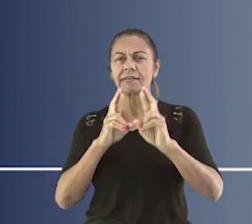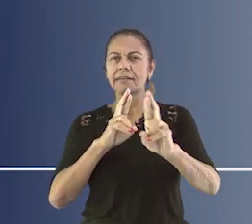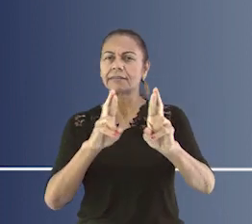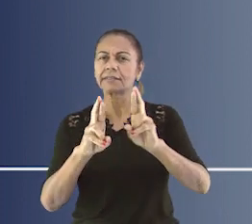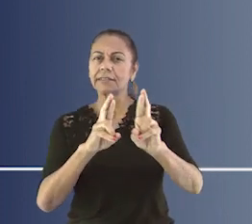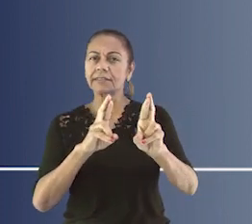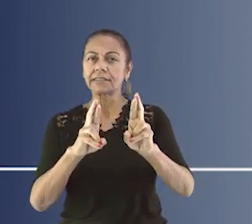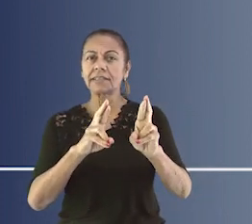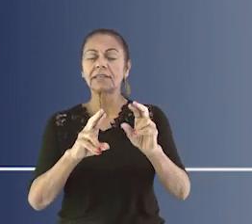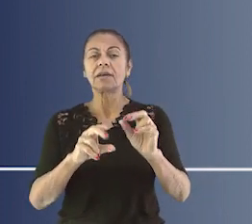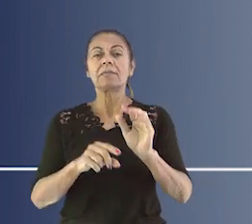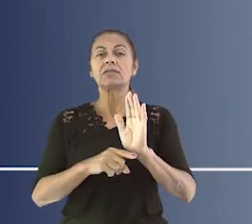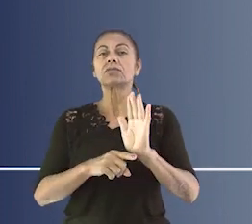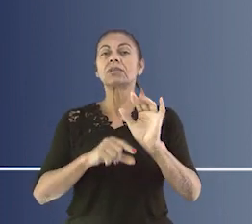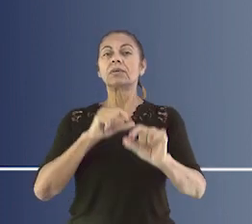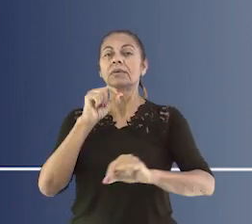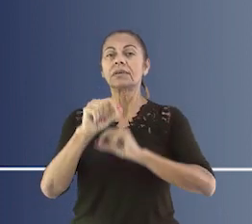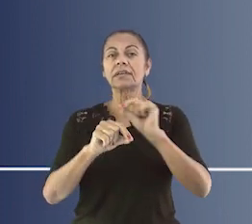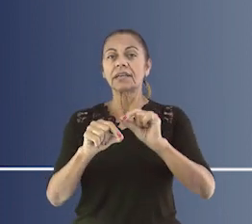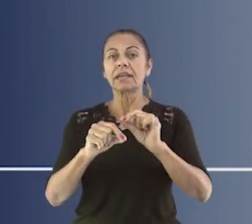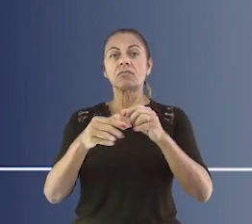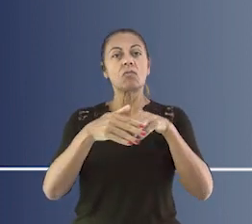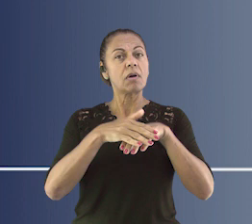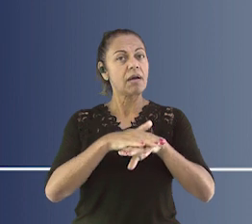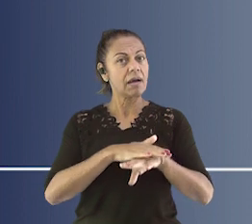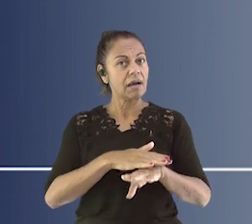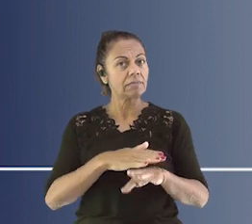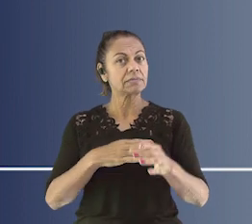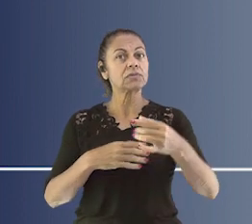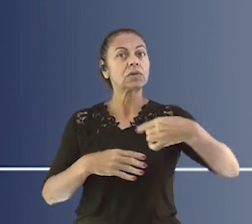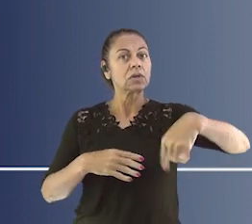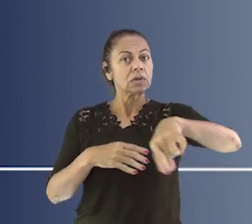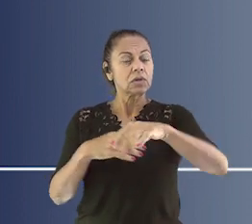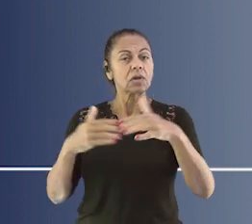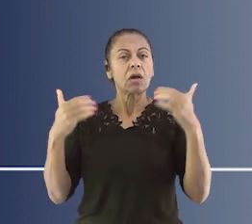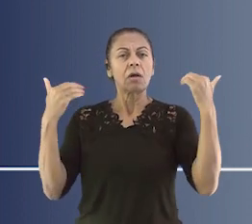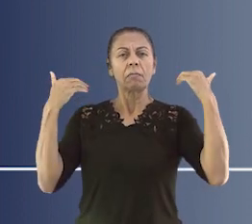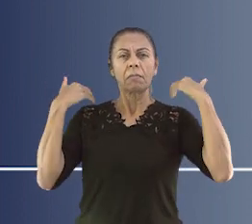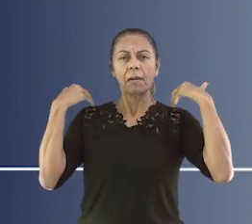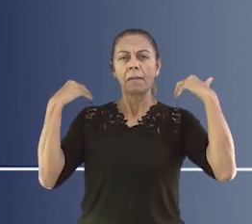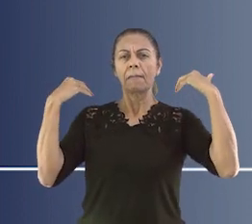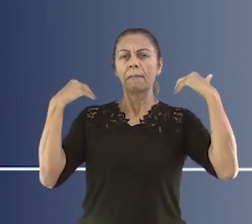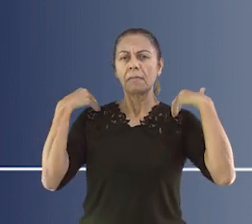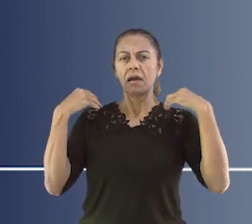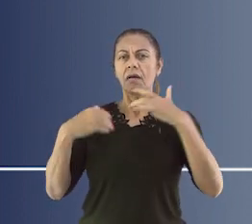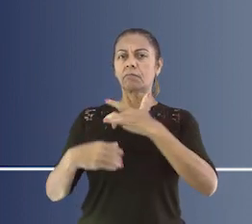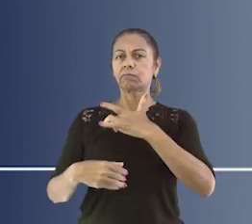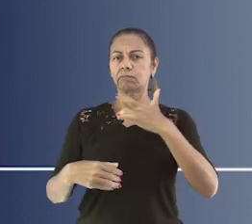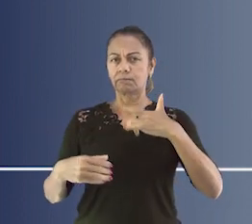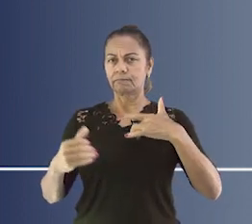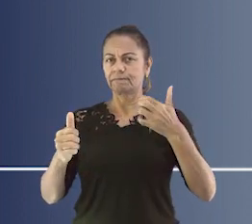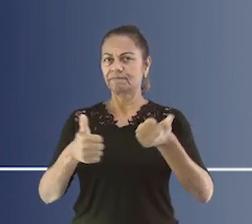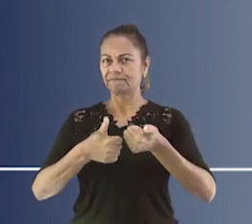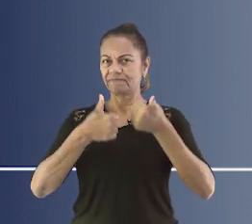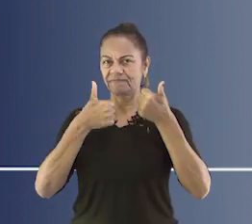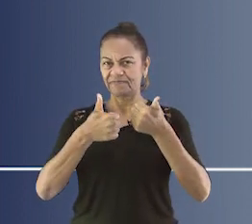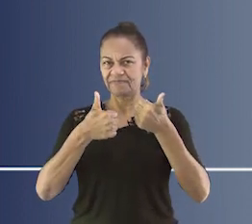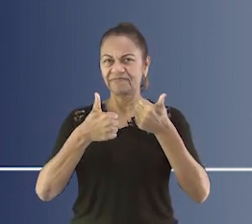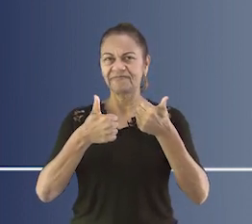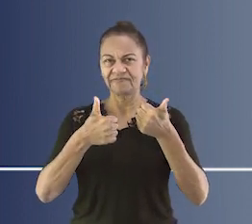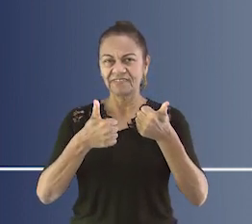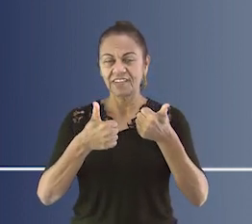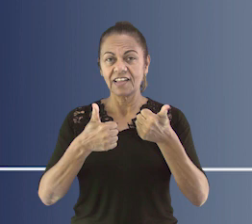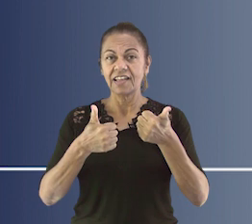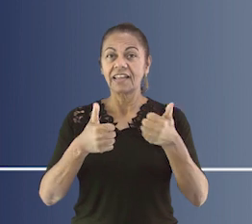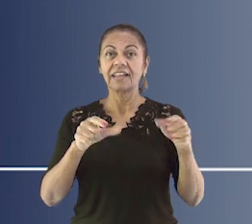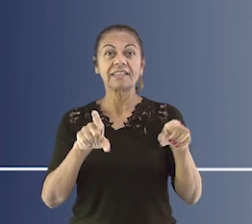melhorar nosso hábito de nos exercitarmos e mantermos uma saúde boa. E